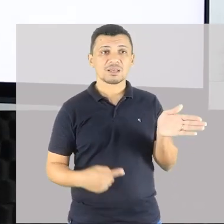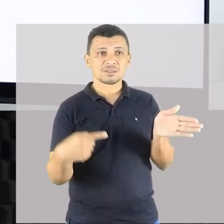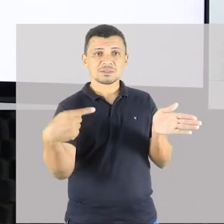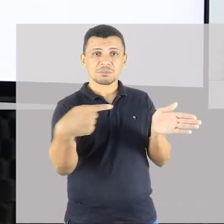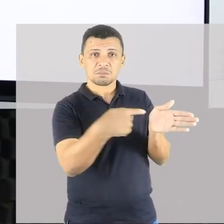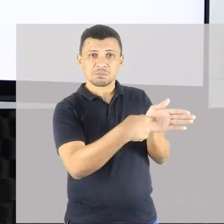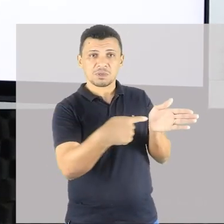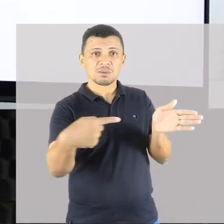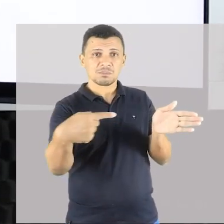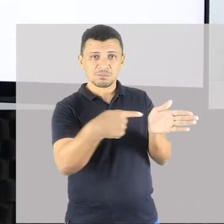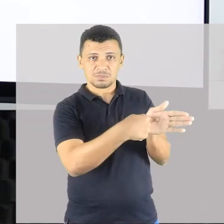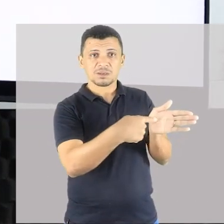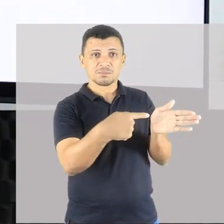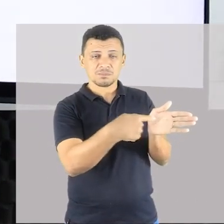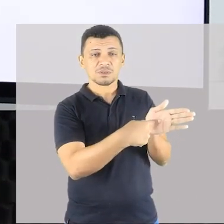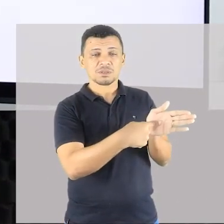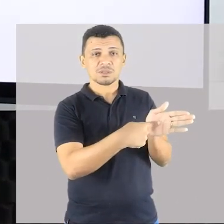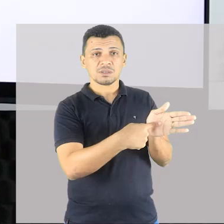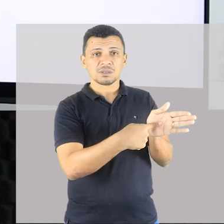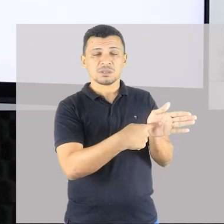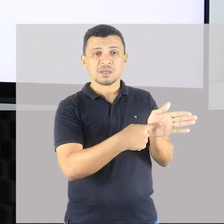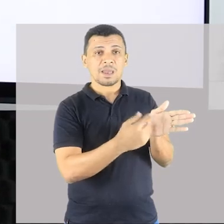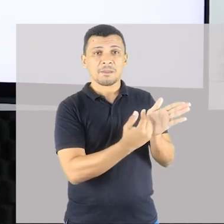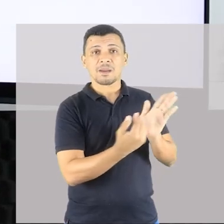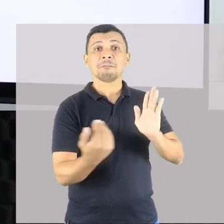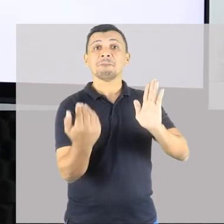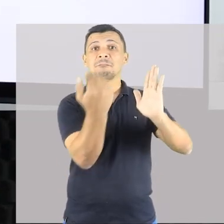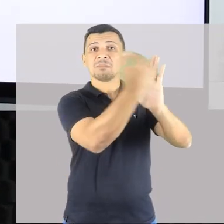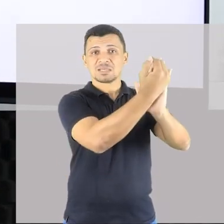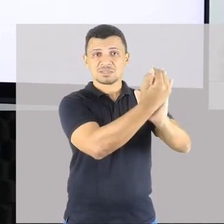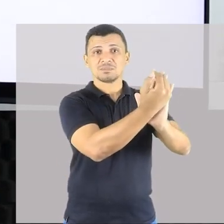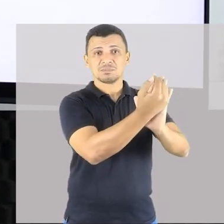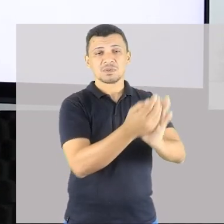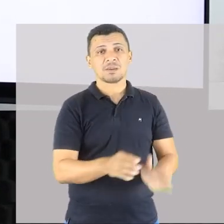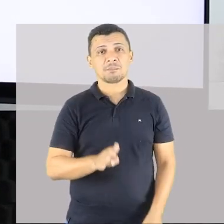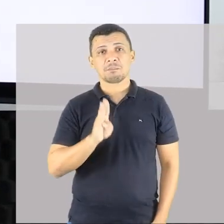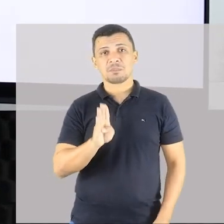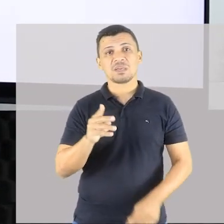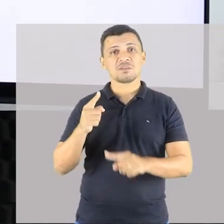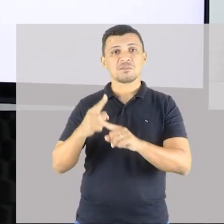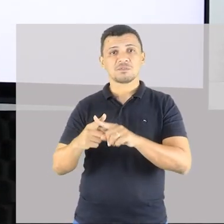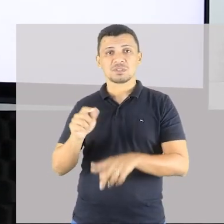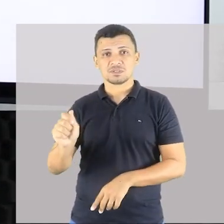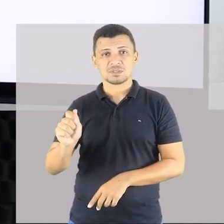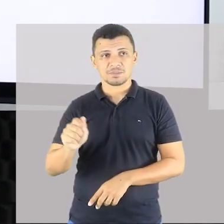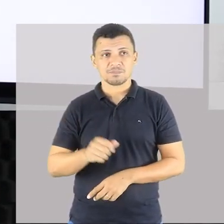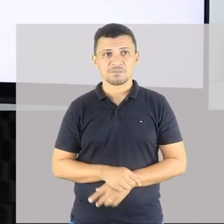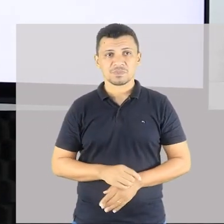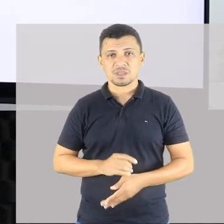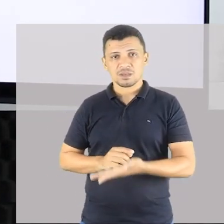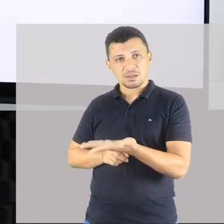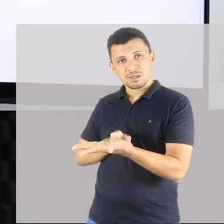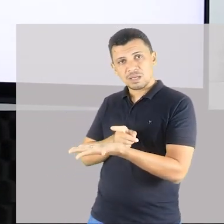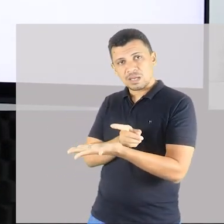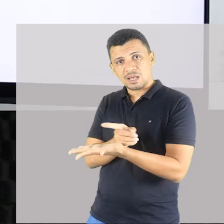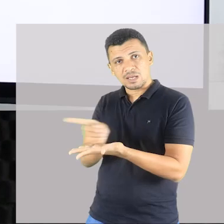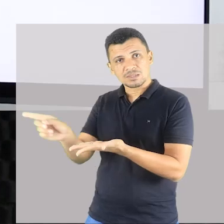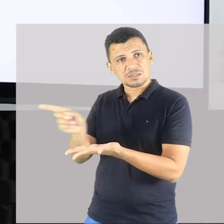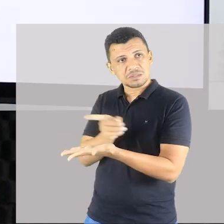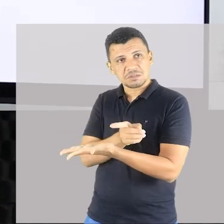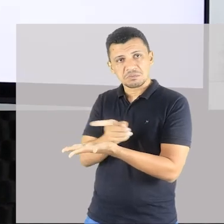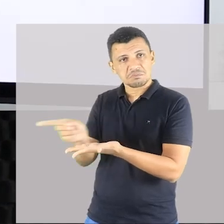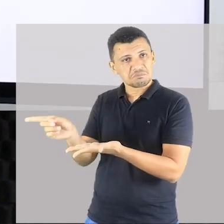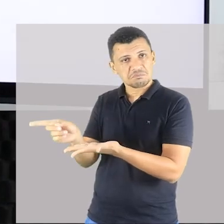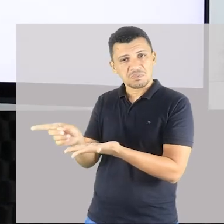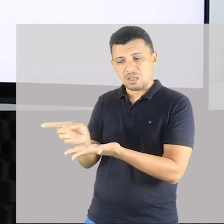campo perpendiculares, o fluxo magnético é máximo, é B vezes A. Quando estão assim, ó, que as linhas de campo não furam